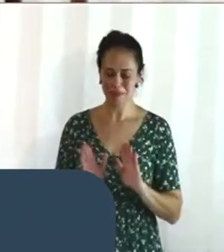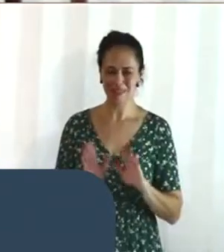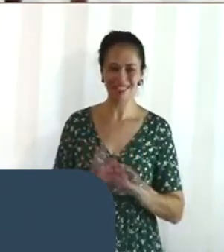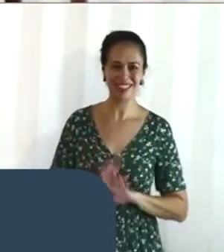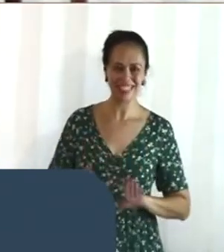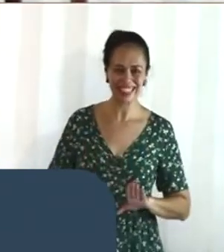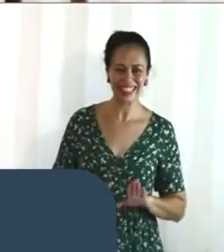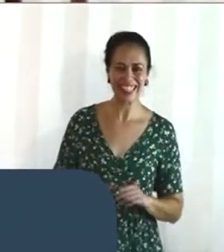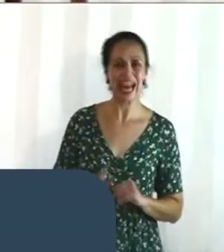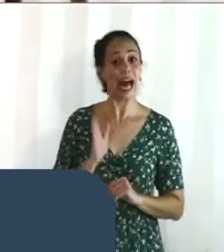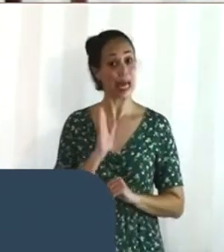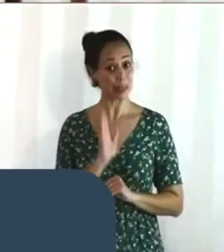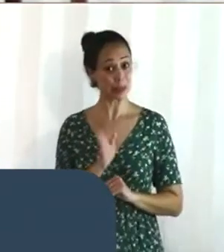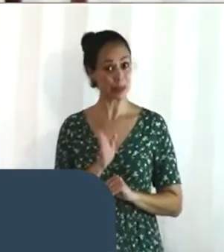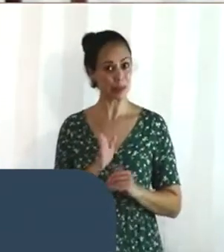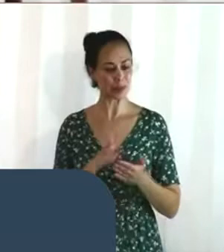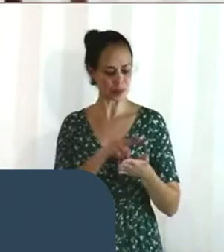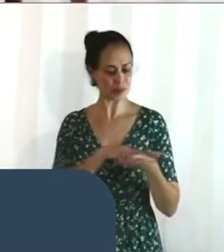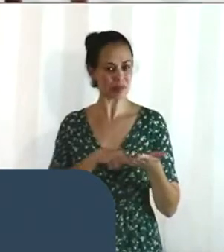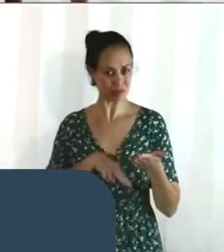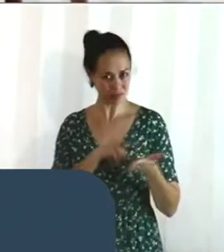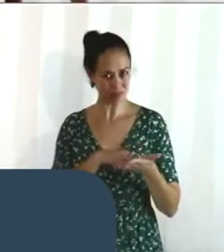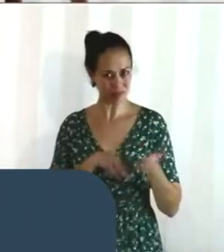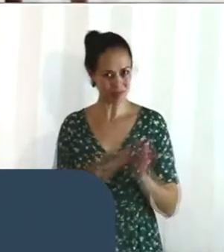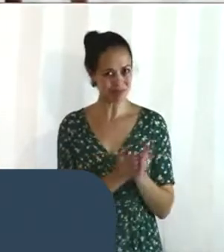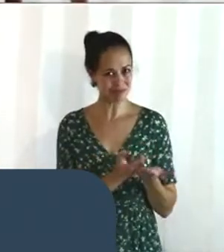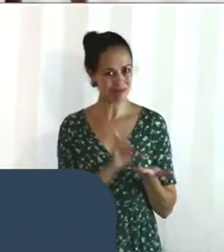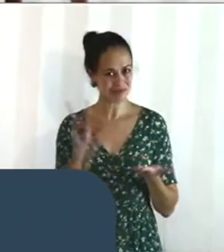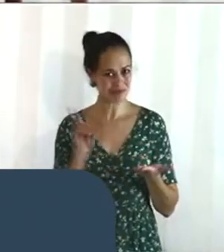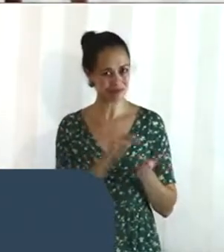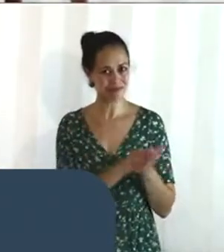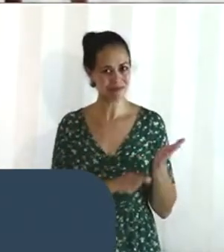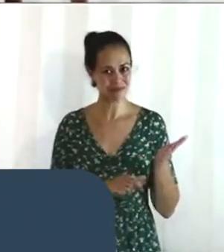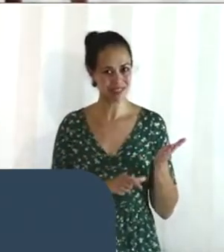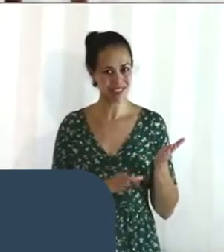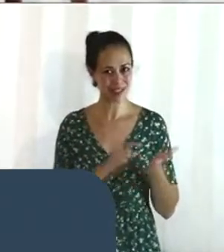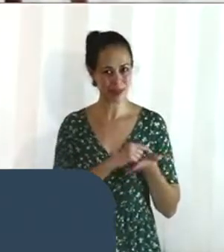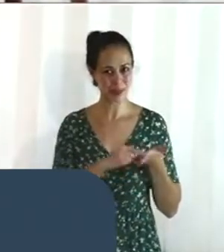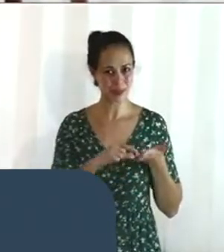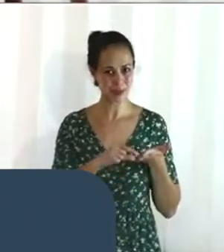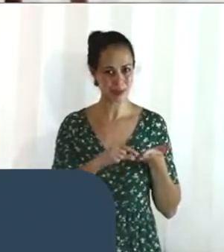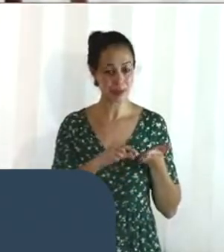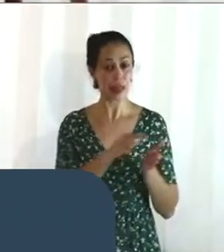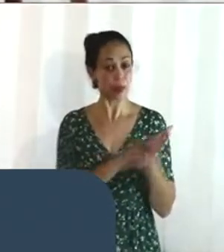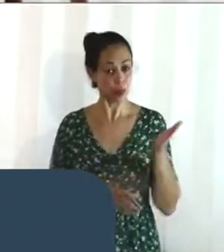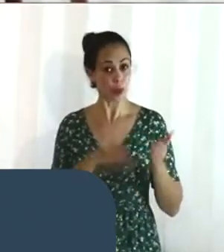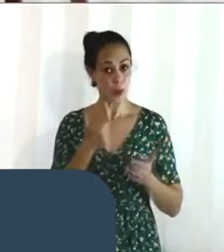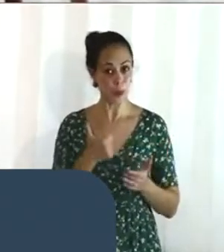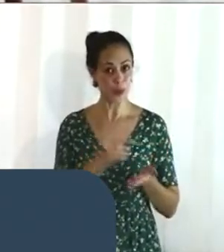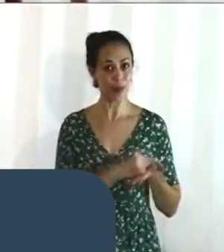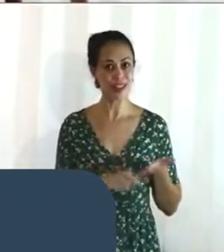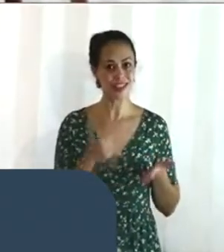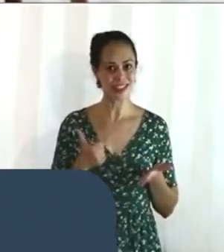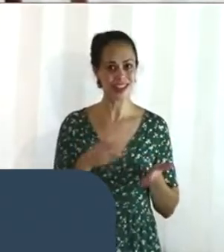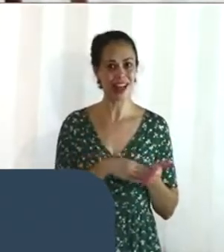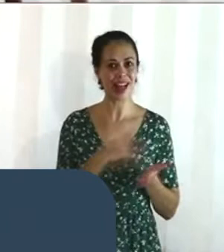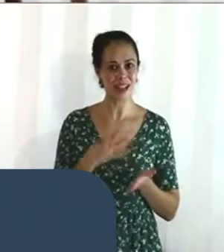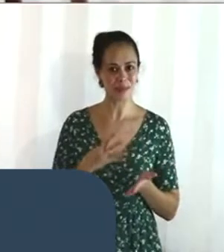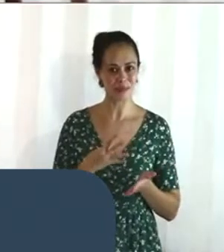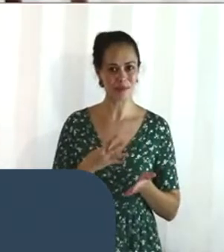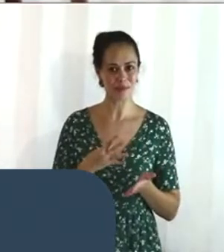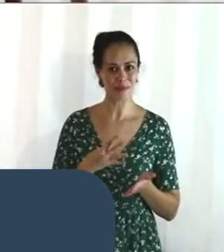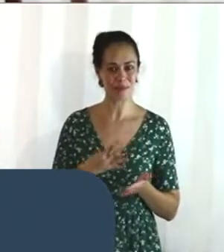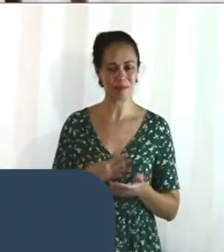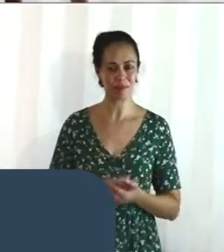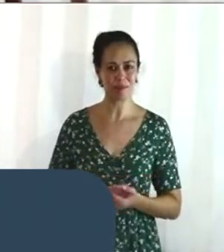João, capítulo 1, os versículos de 1 a 4. O que era desde o princípio, o que temos ouvido, o que